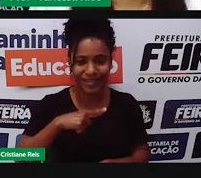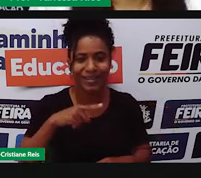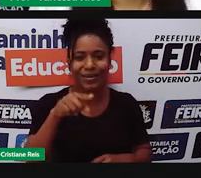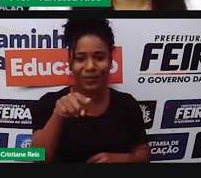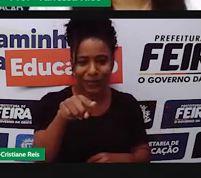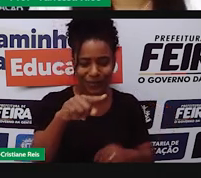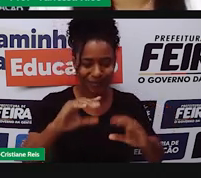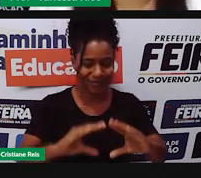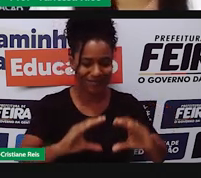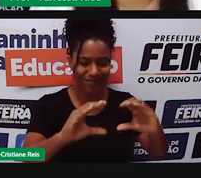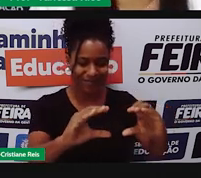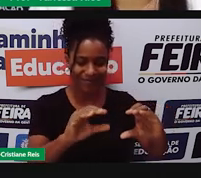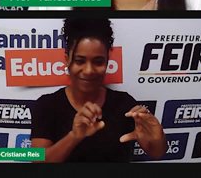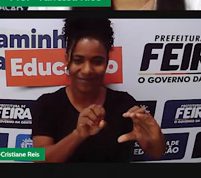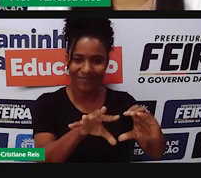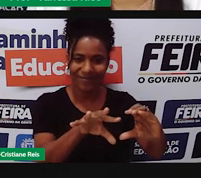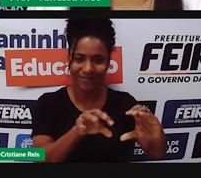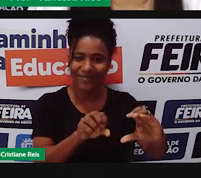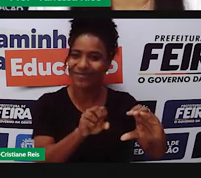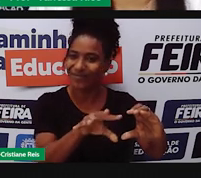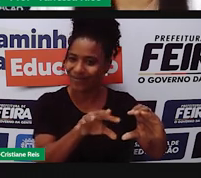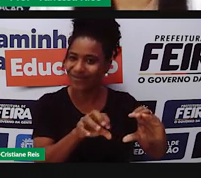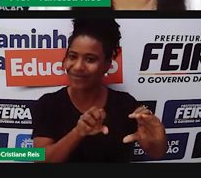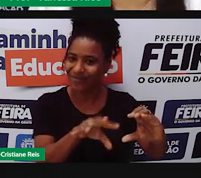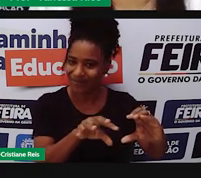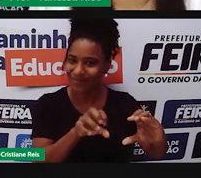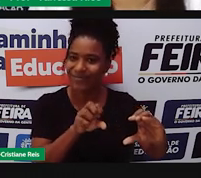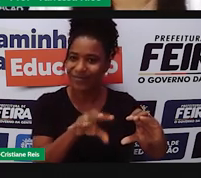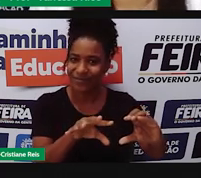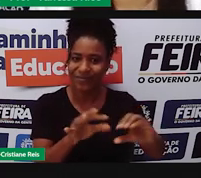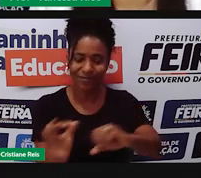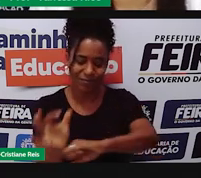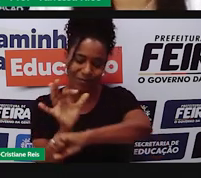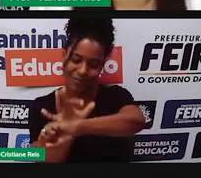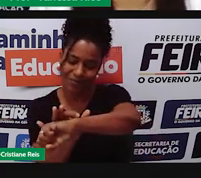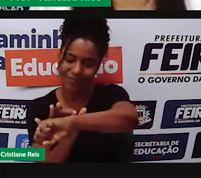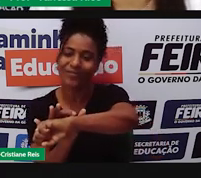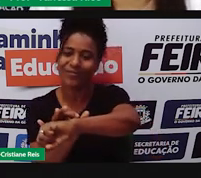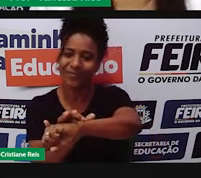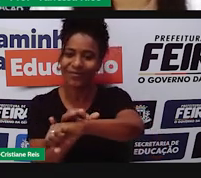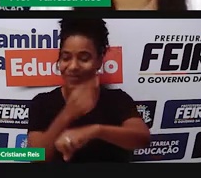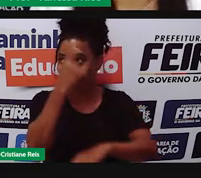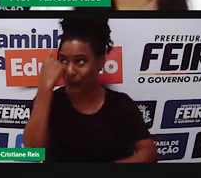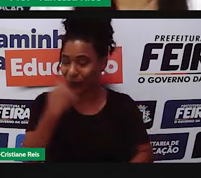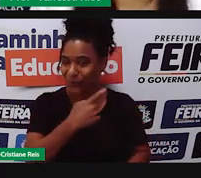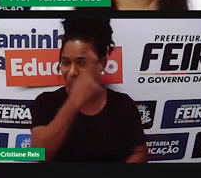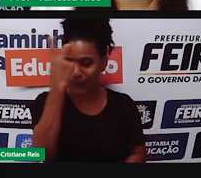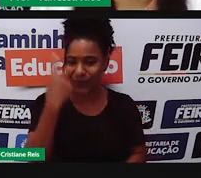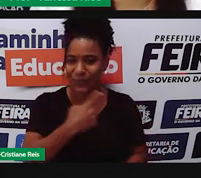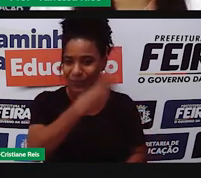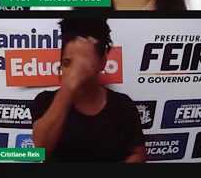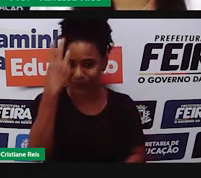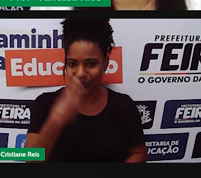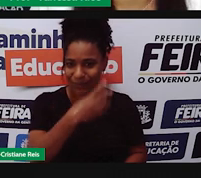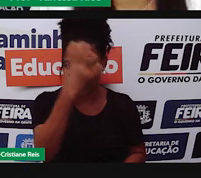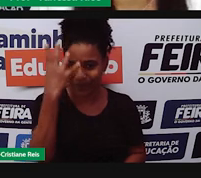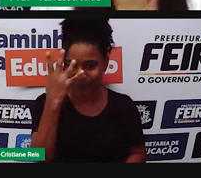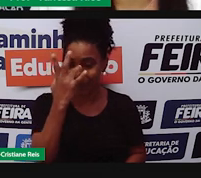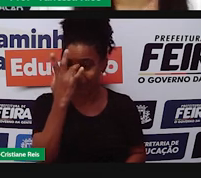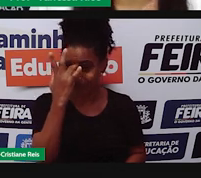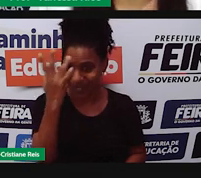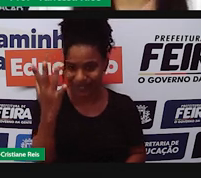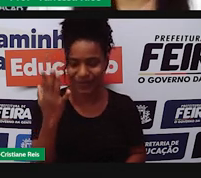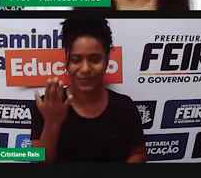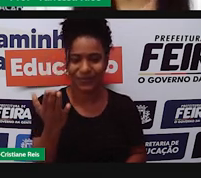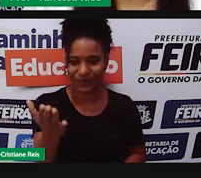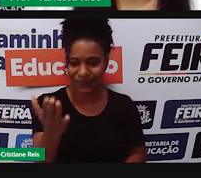ponteiro, e também o relógio digital, que aparece os números expostos aí, e para alguns é mais fácil, né, de